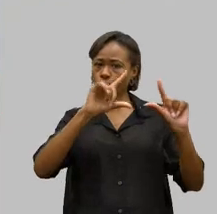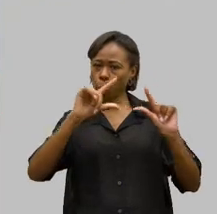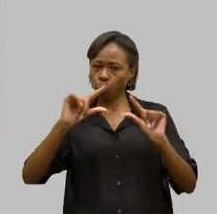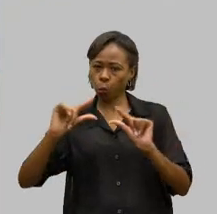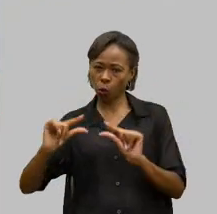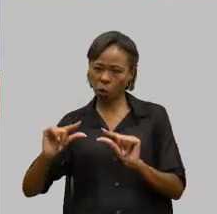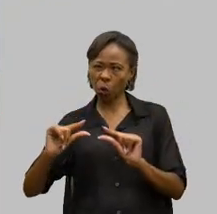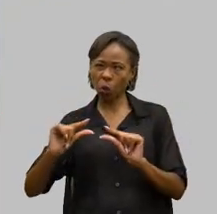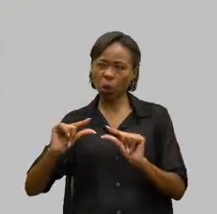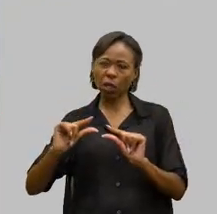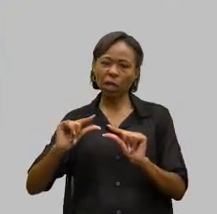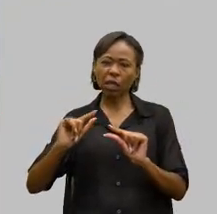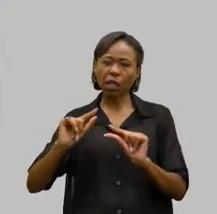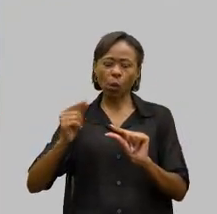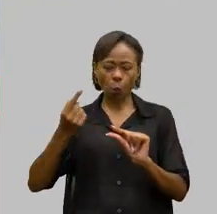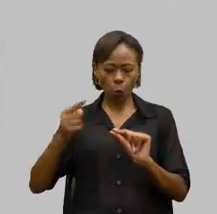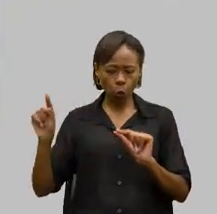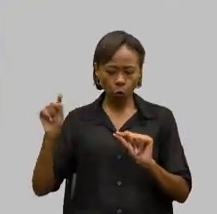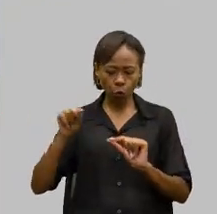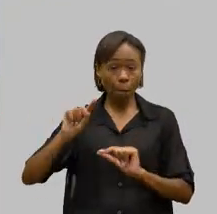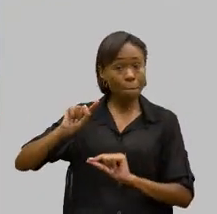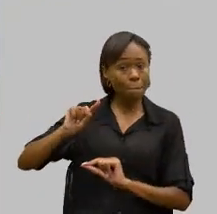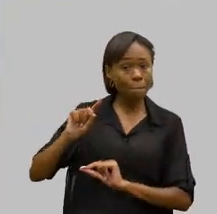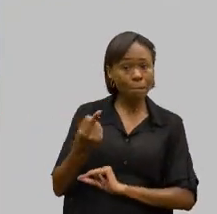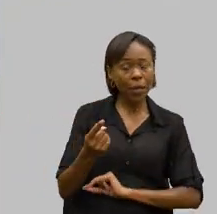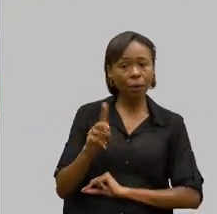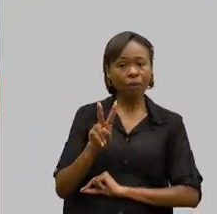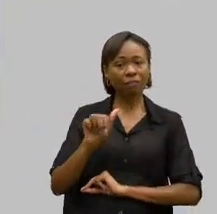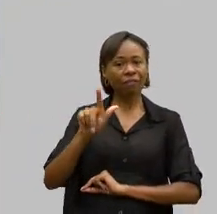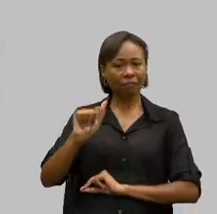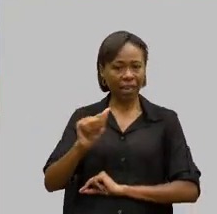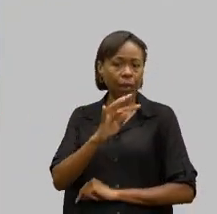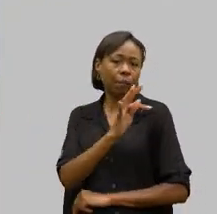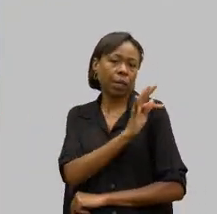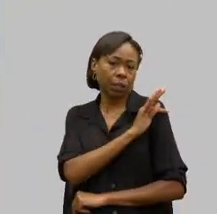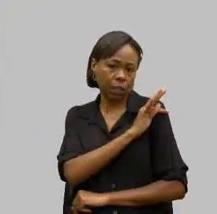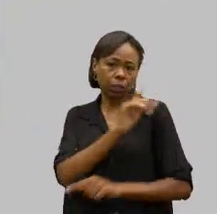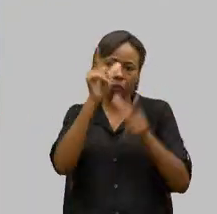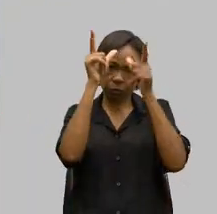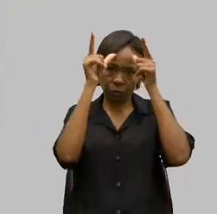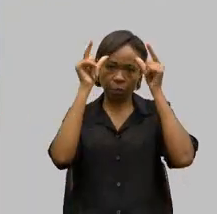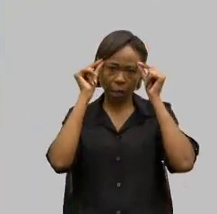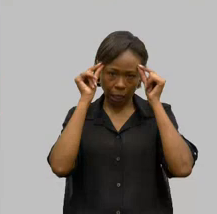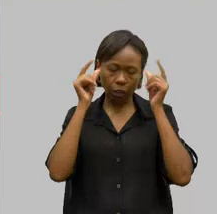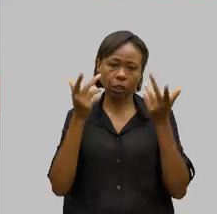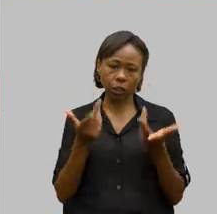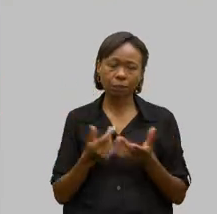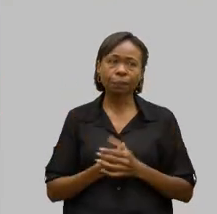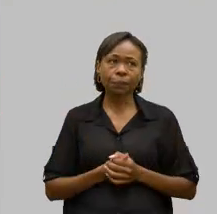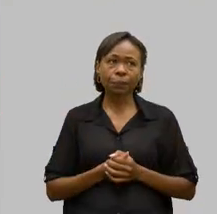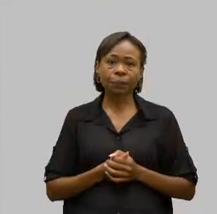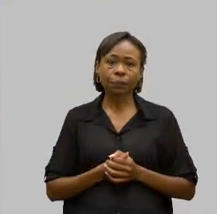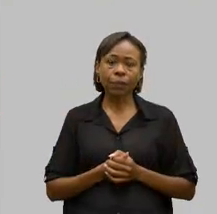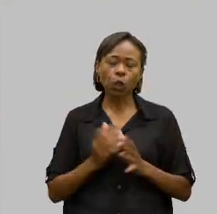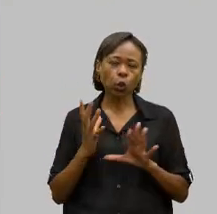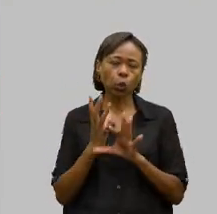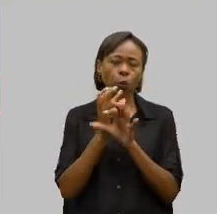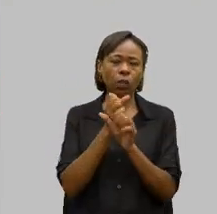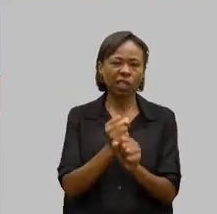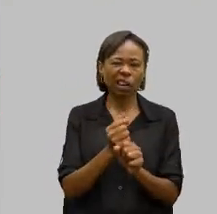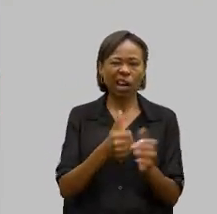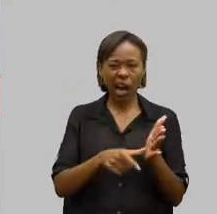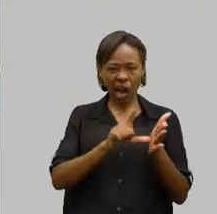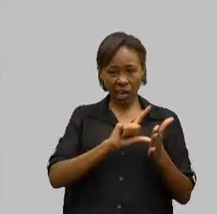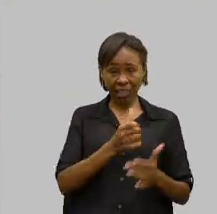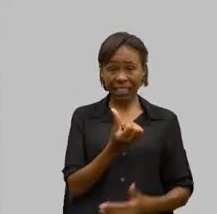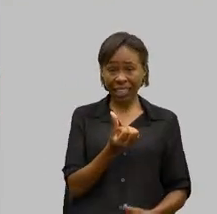mil vagas para teste da técnica de enfermagem, o que nós saímos mais ou menos de um total, se eu não me engano, eram de 6 mil